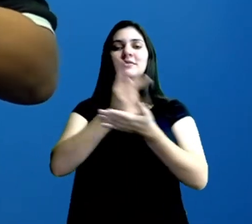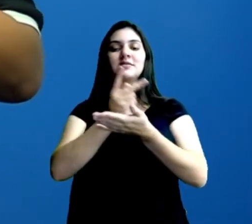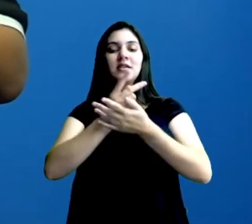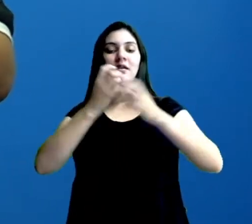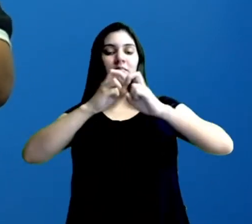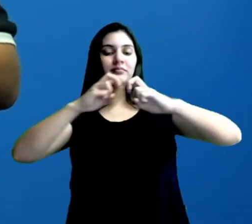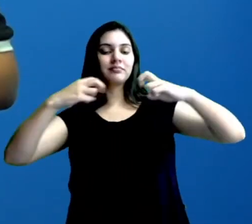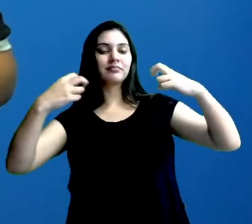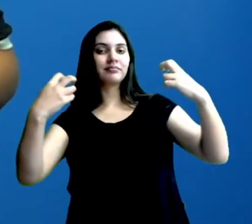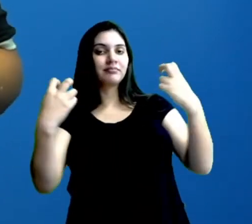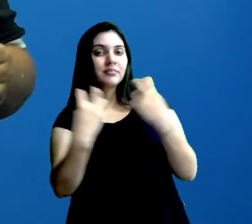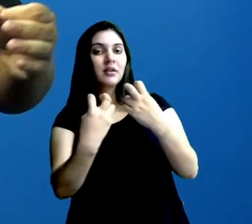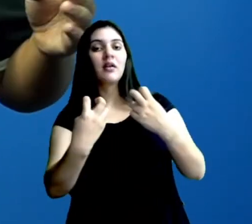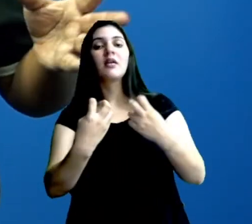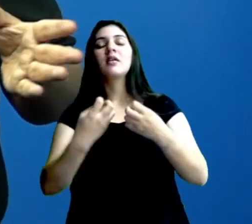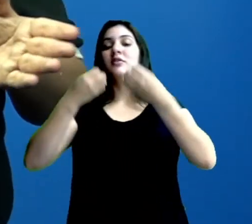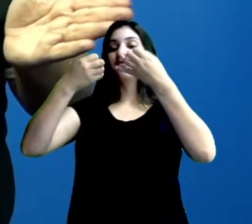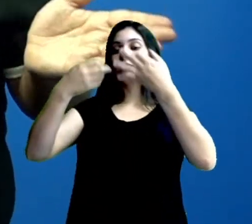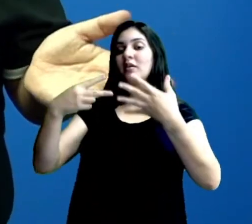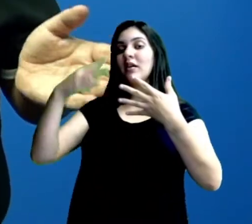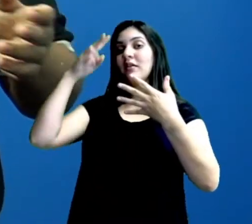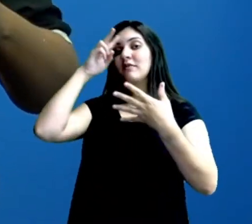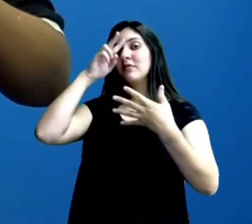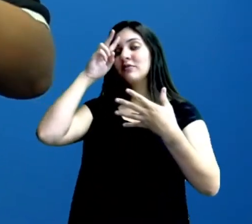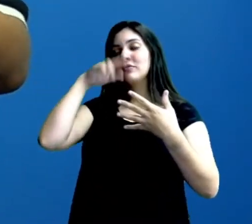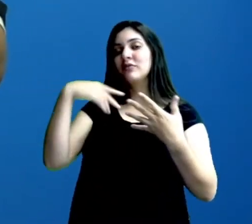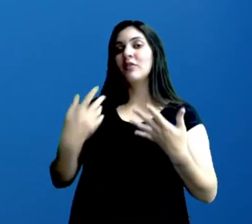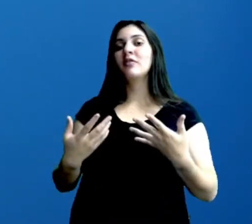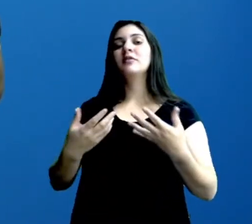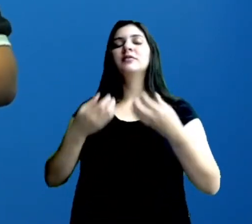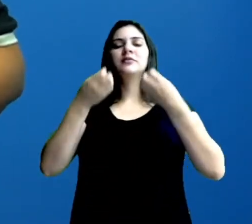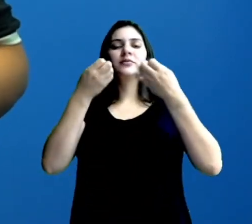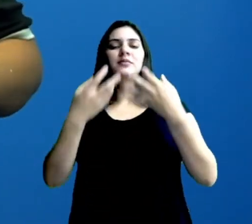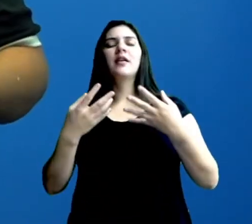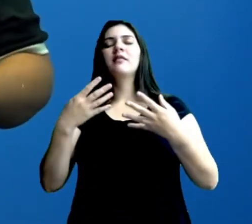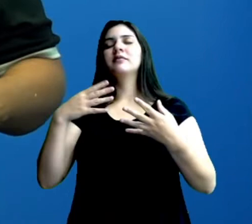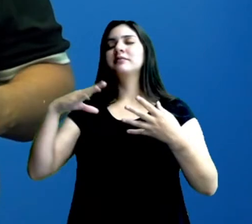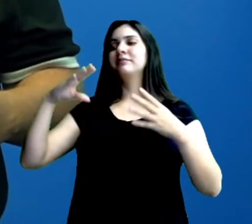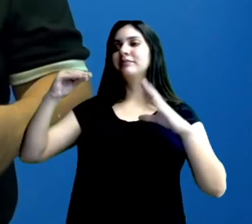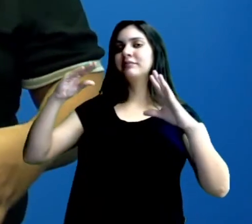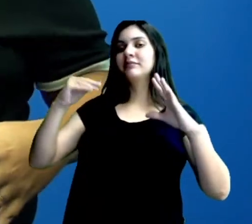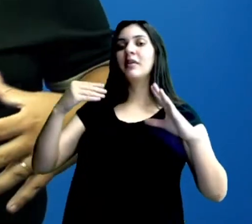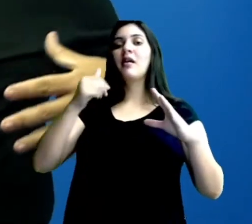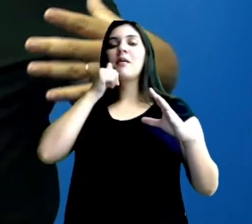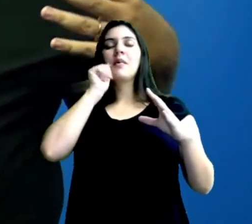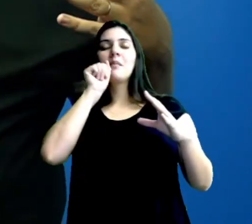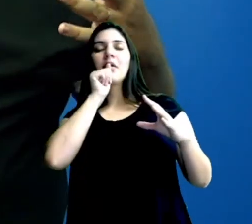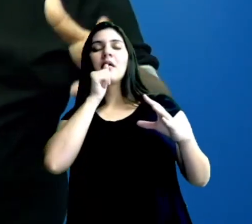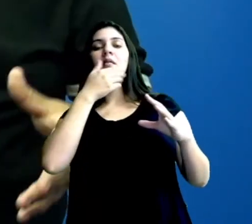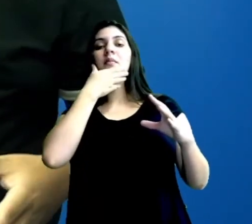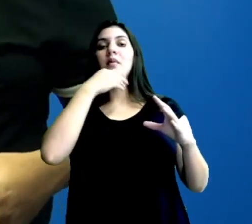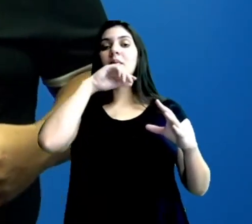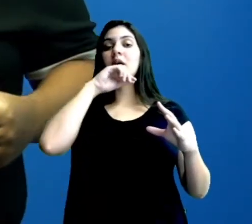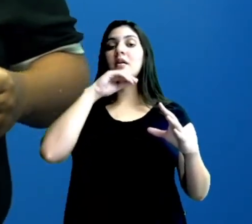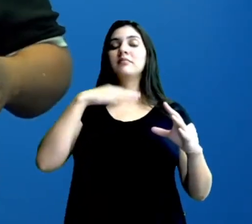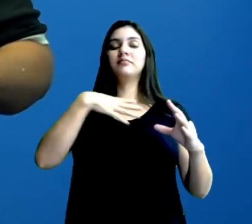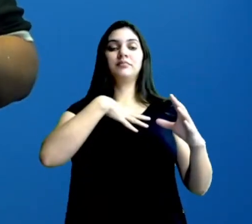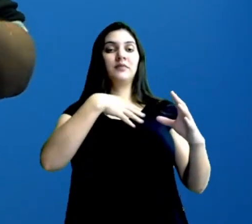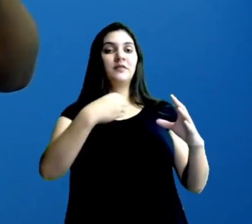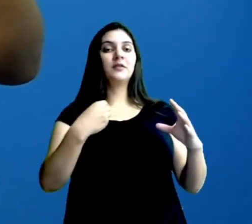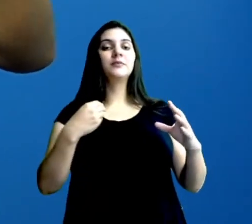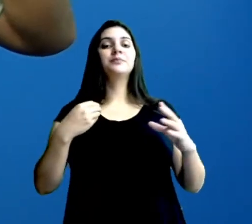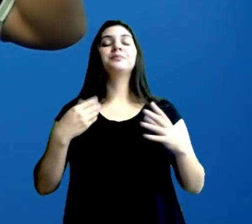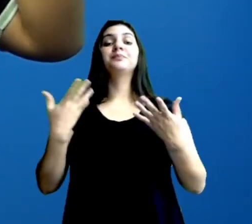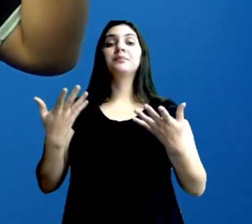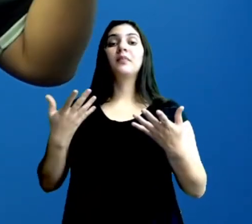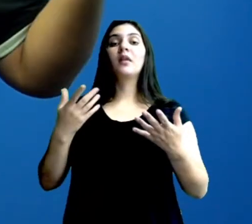traziam essas histórias contadas pelos pais, aí contavam para os filhos, e acabou se perpetuando, tá bom?